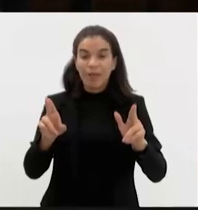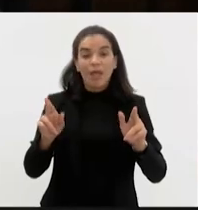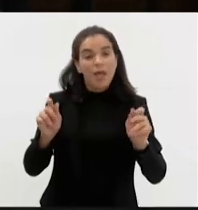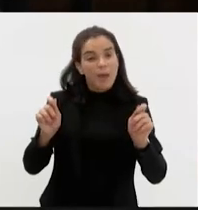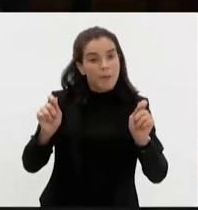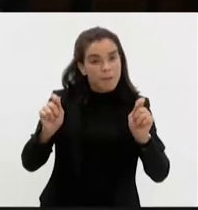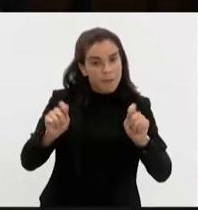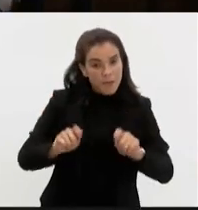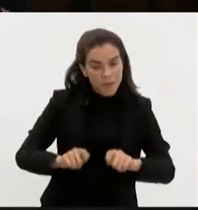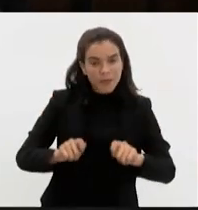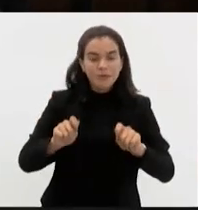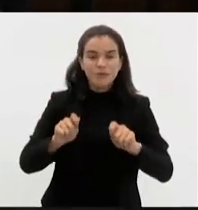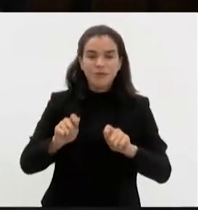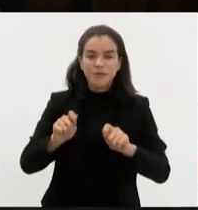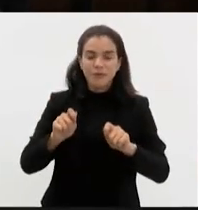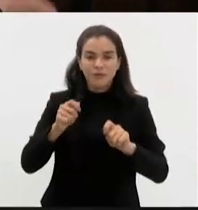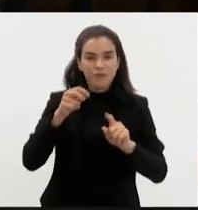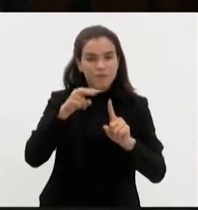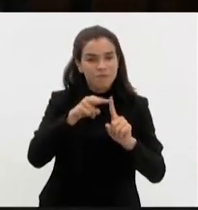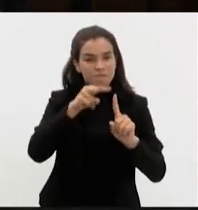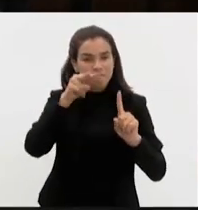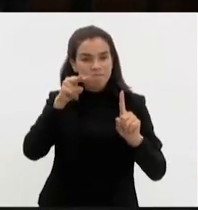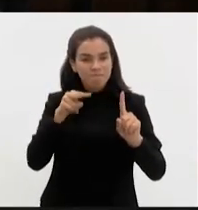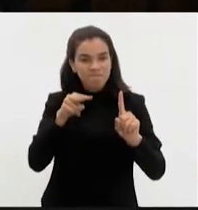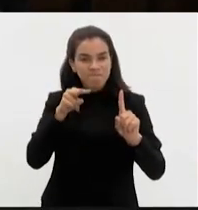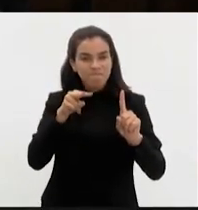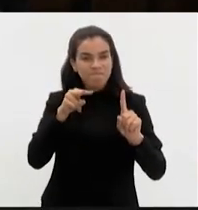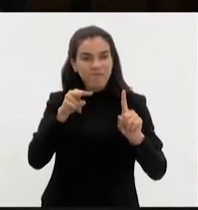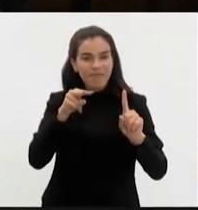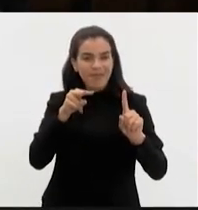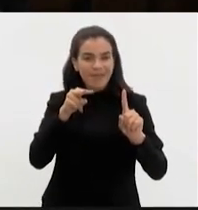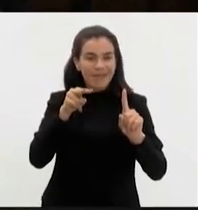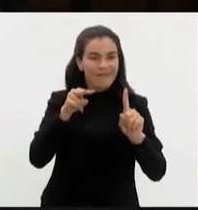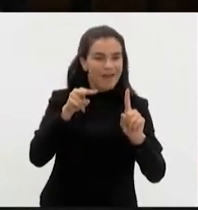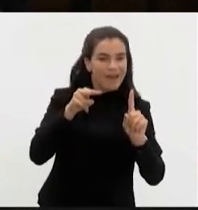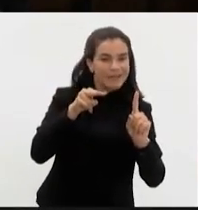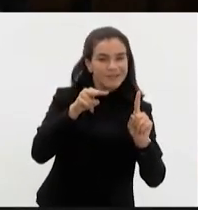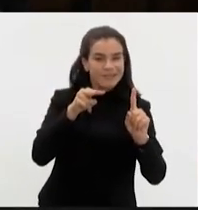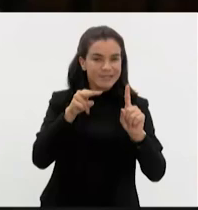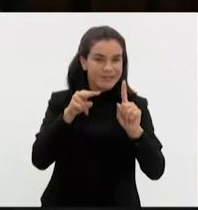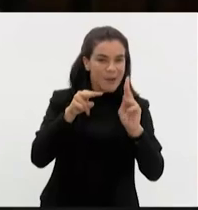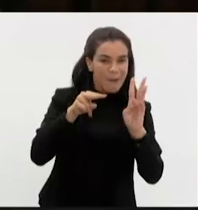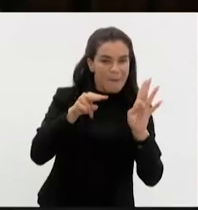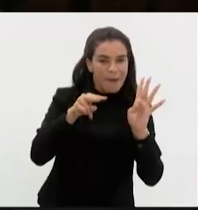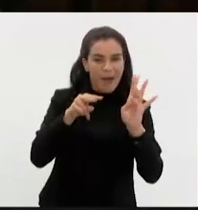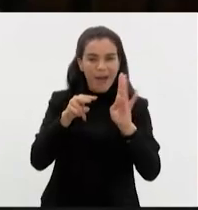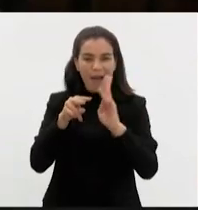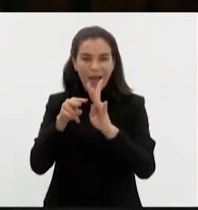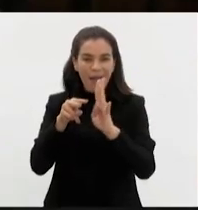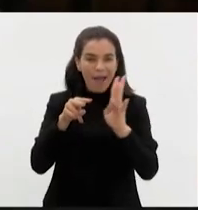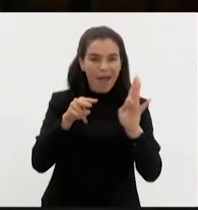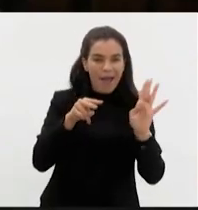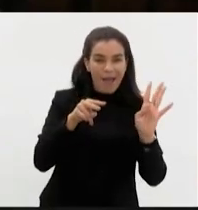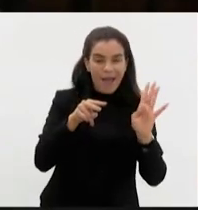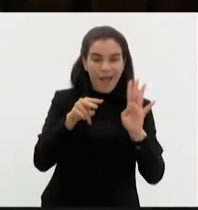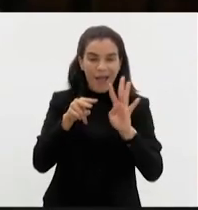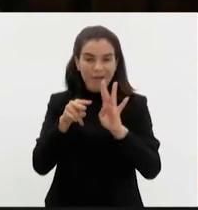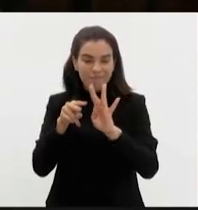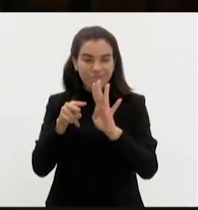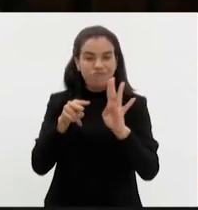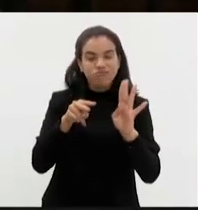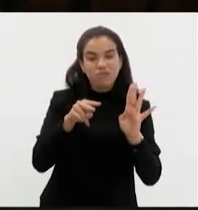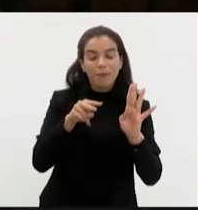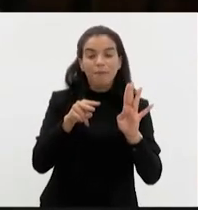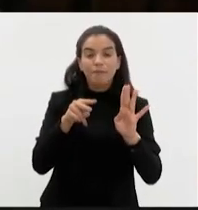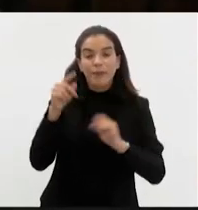possível nós enxergarmos várias nuances vários eh matizes do da ideia